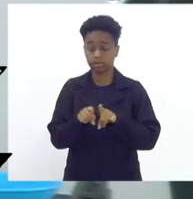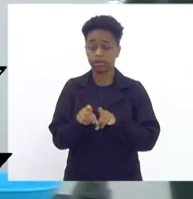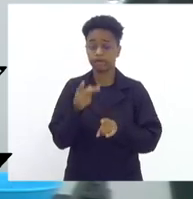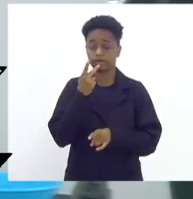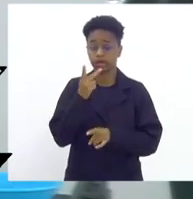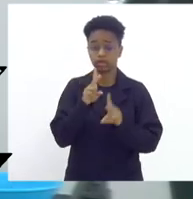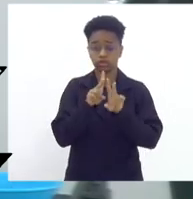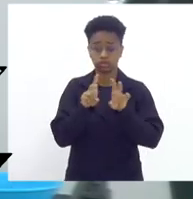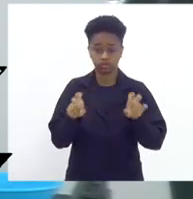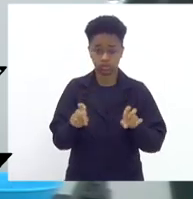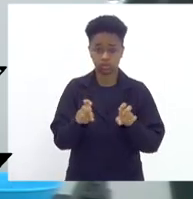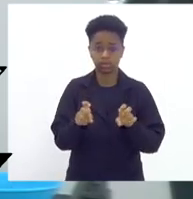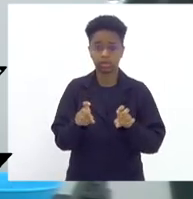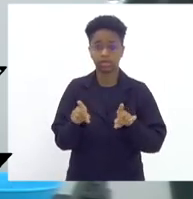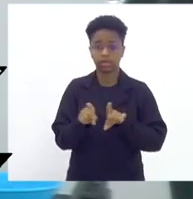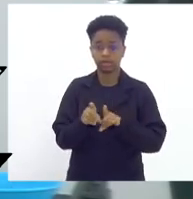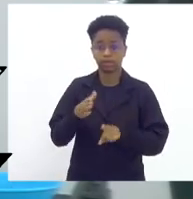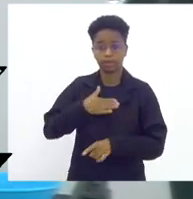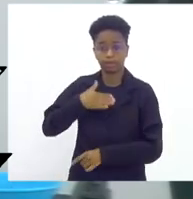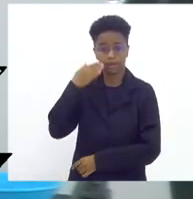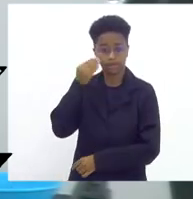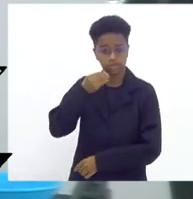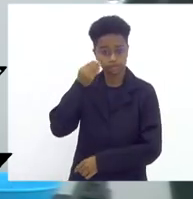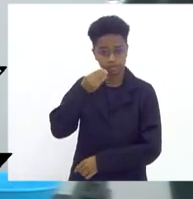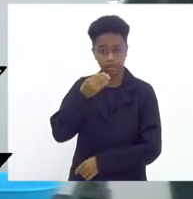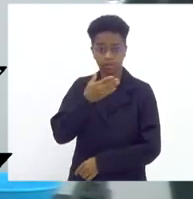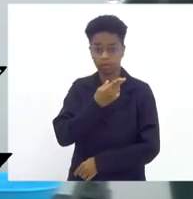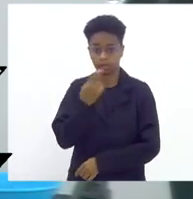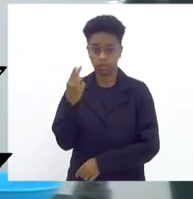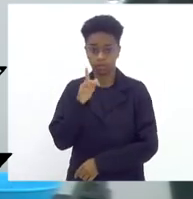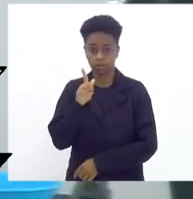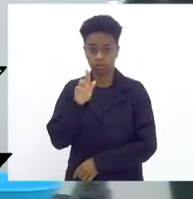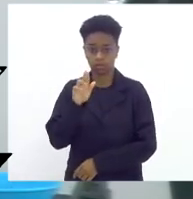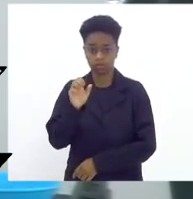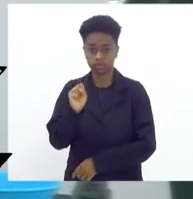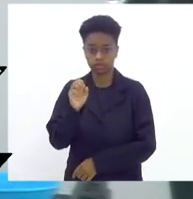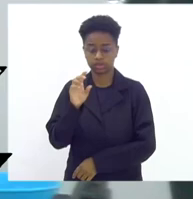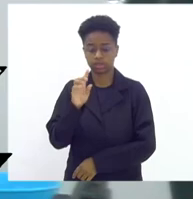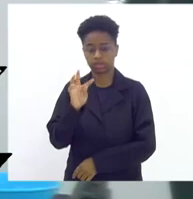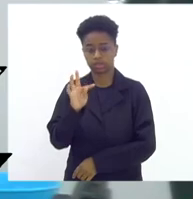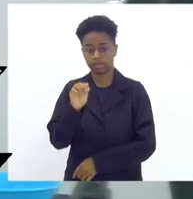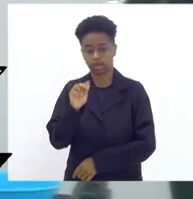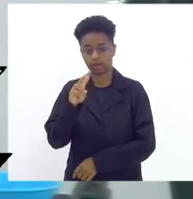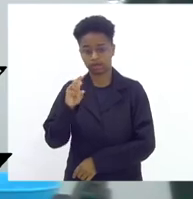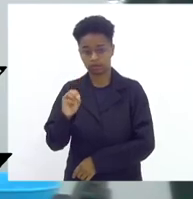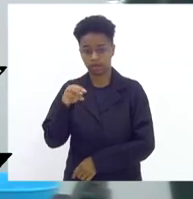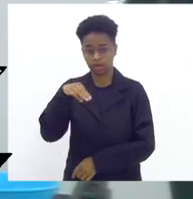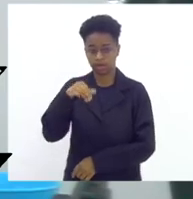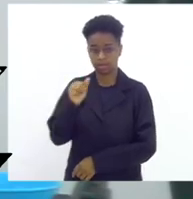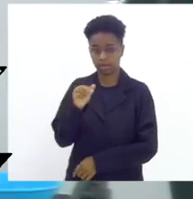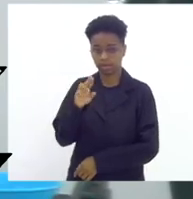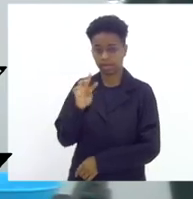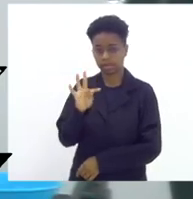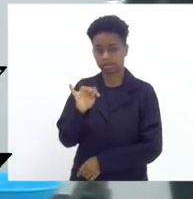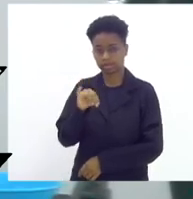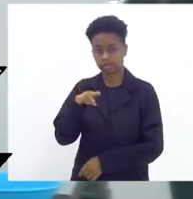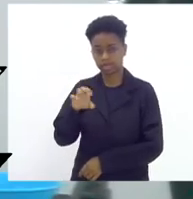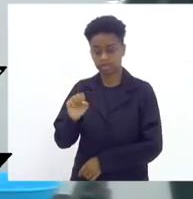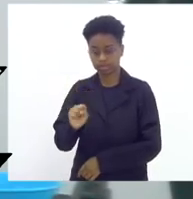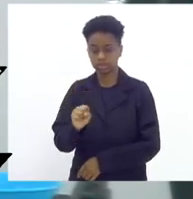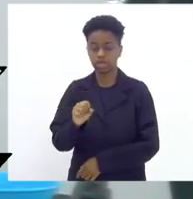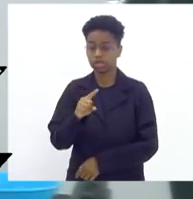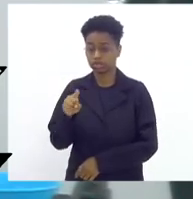desde a minha própria experiente meu nome é Gustavo Martinez Solano e chegar ao Brasil